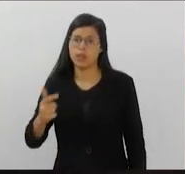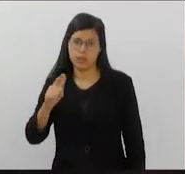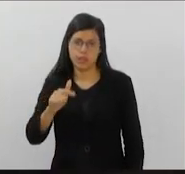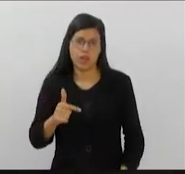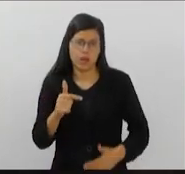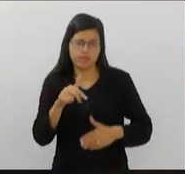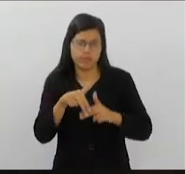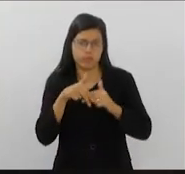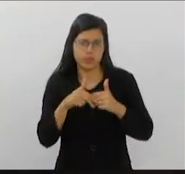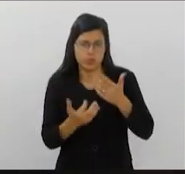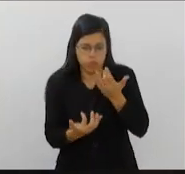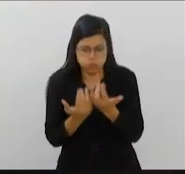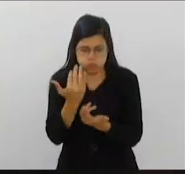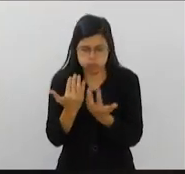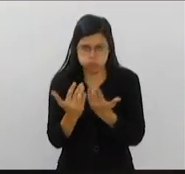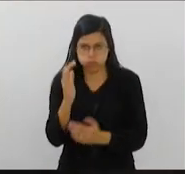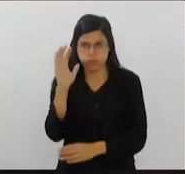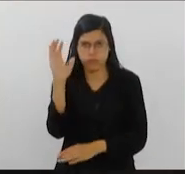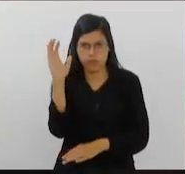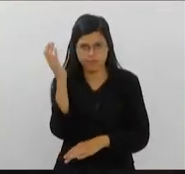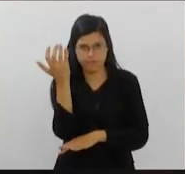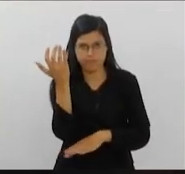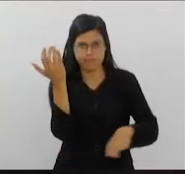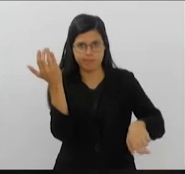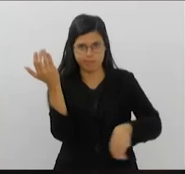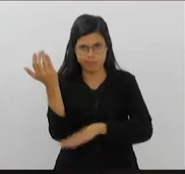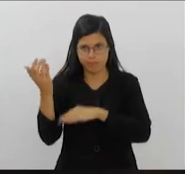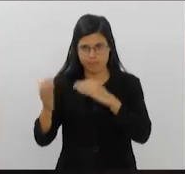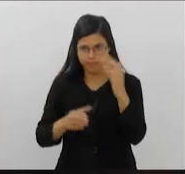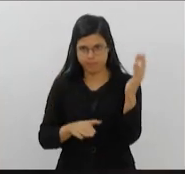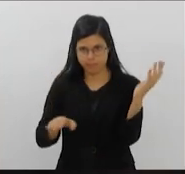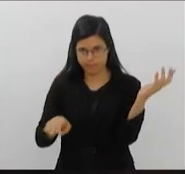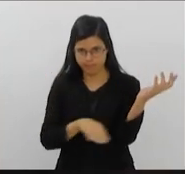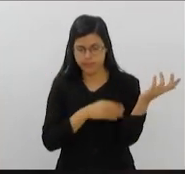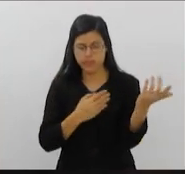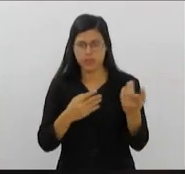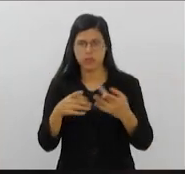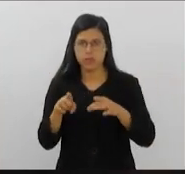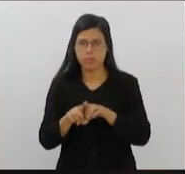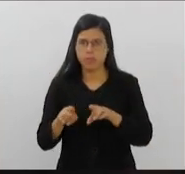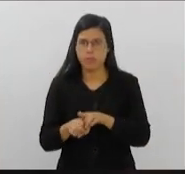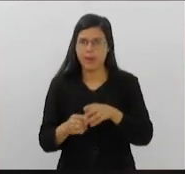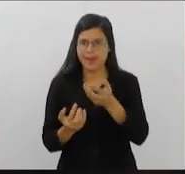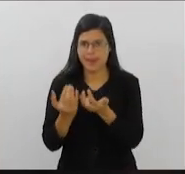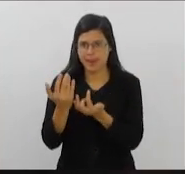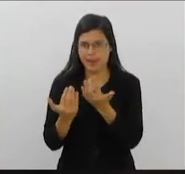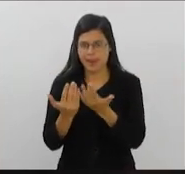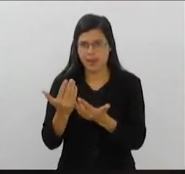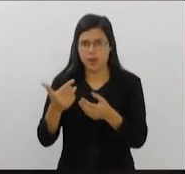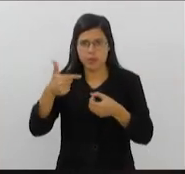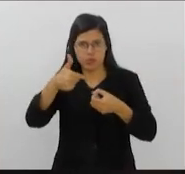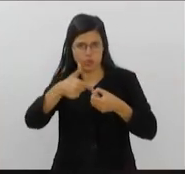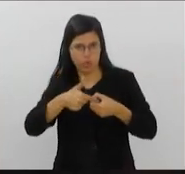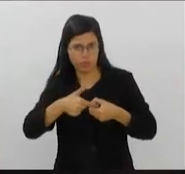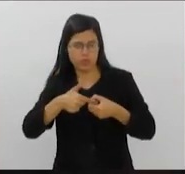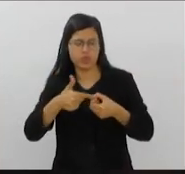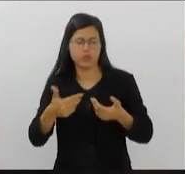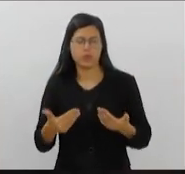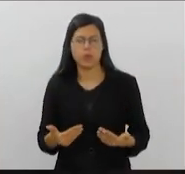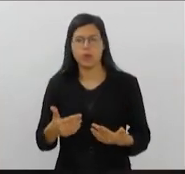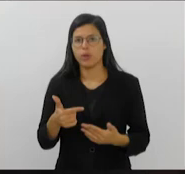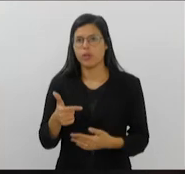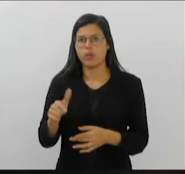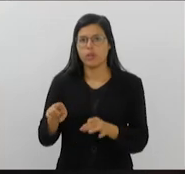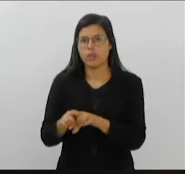e desmatamento, a questão da queima de combustíveis fósseis, por outro lado, a gente também